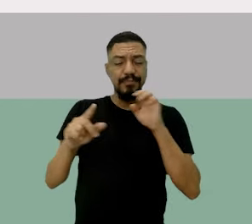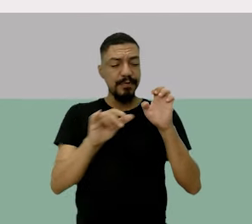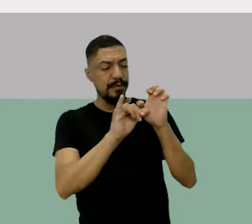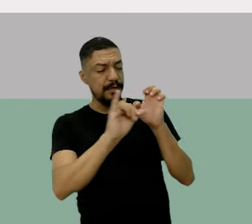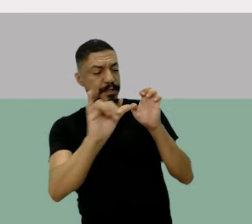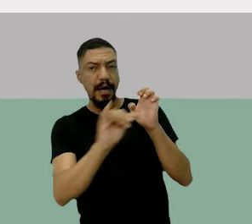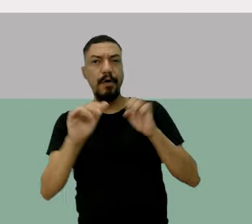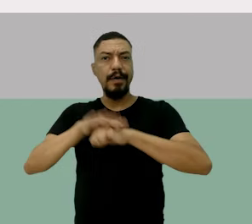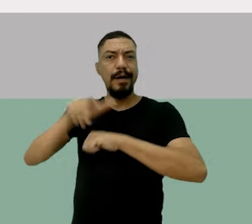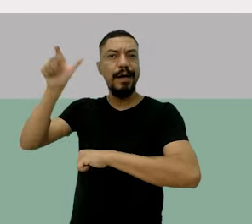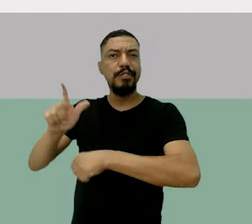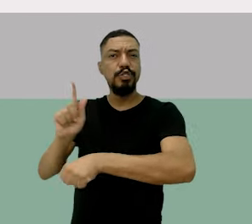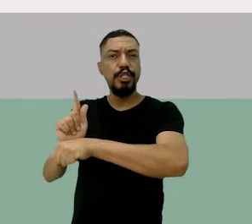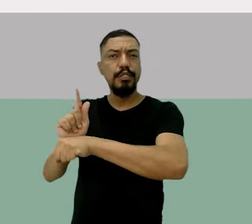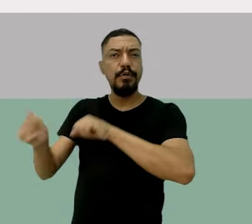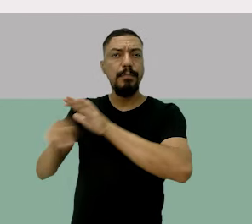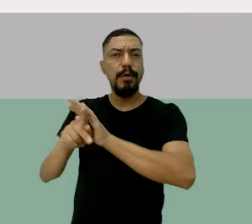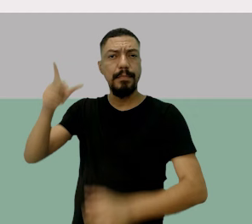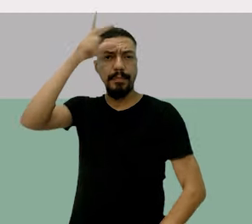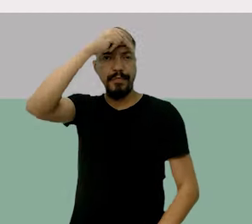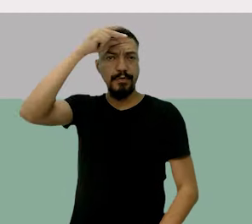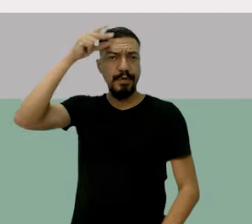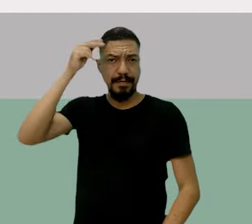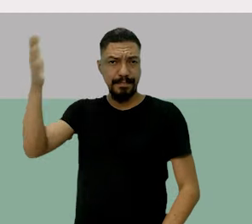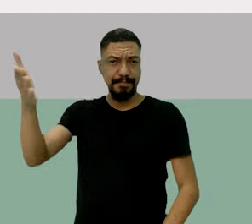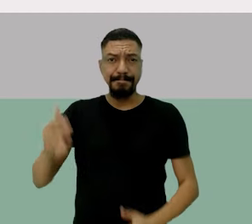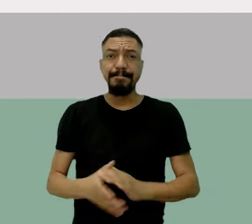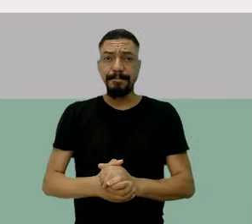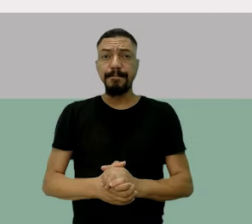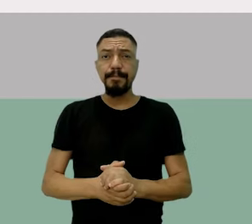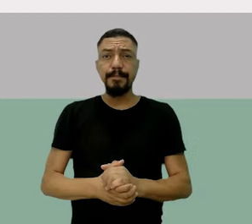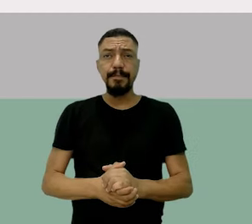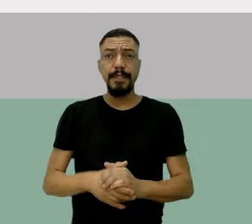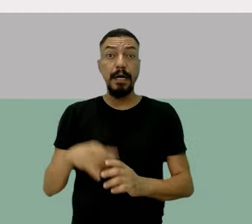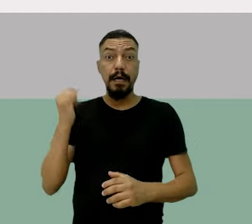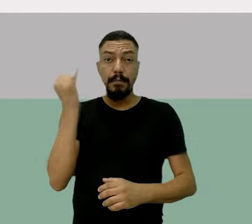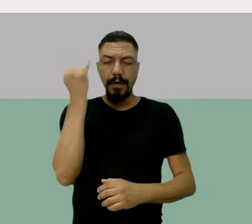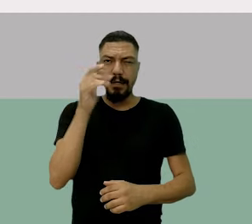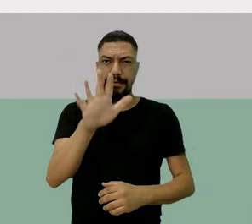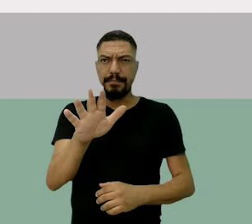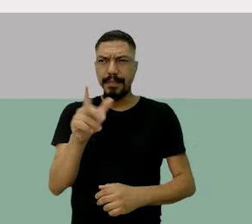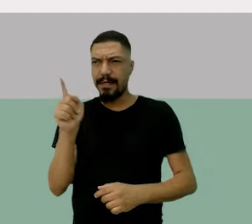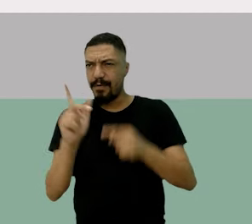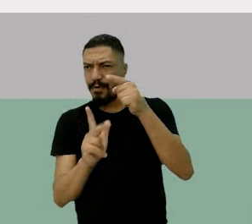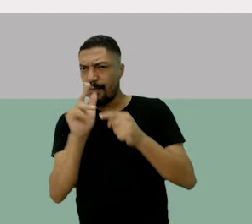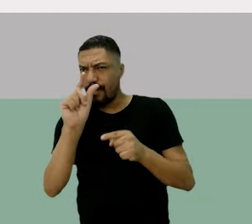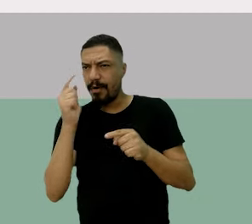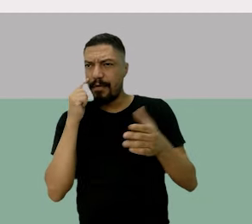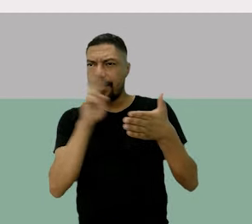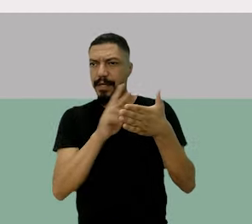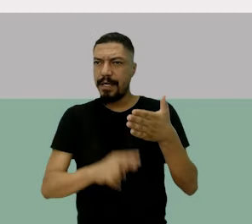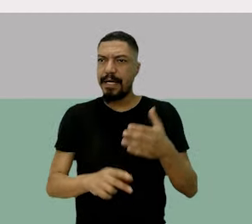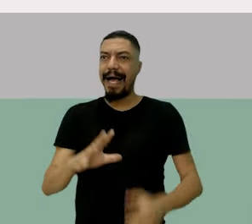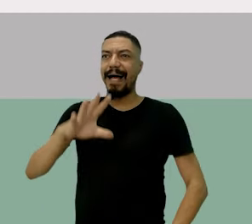ser com esses gestores e gestoras públicas. Então, importante, ali cortou um pouquinho, então vou ler, né?